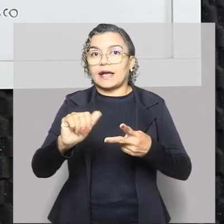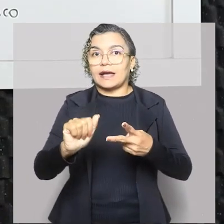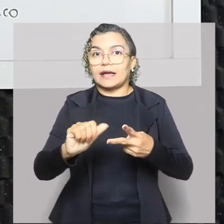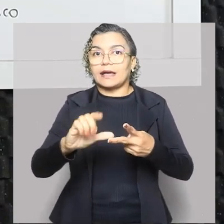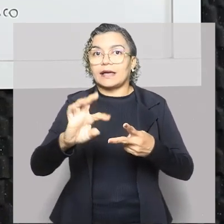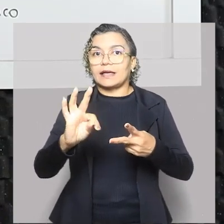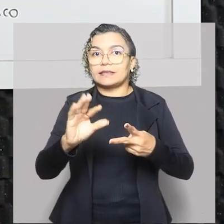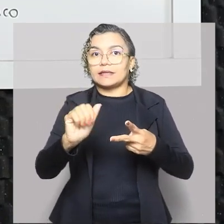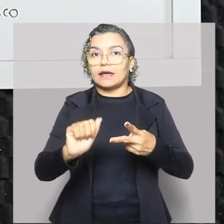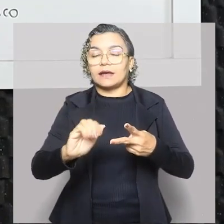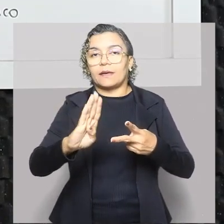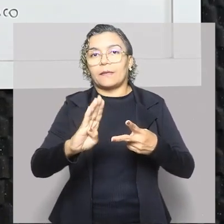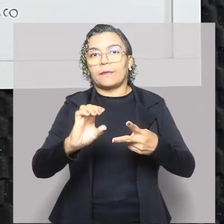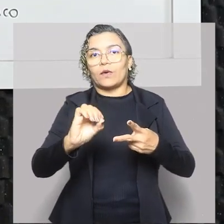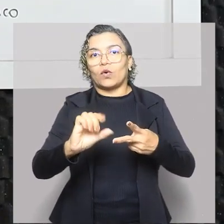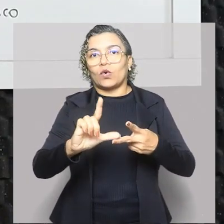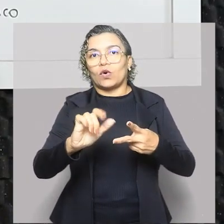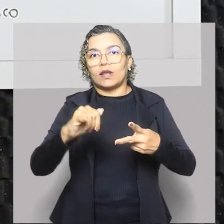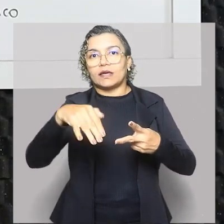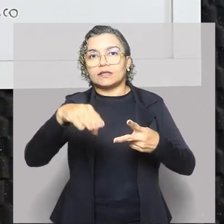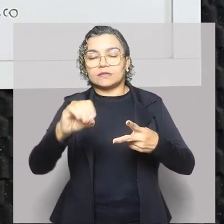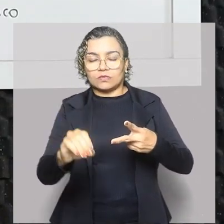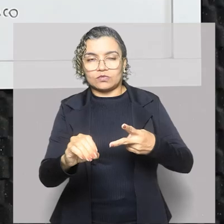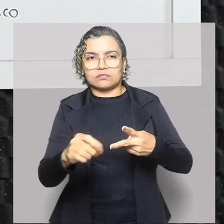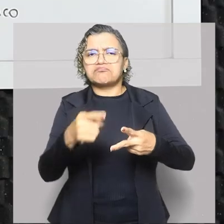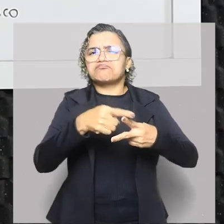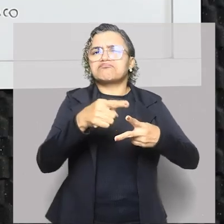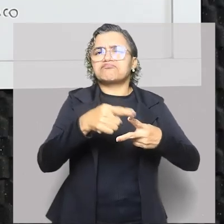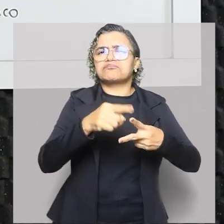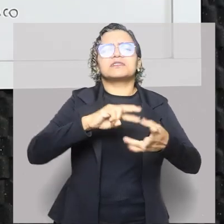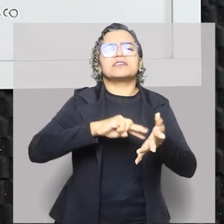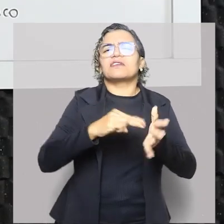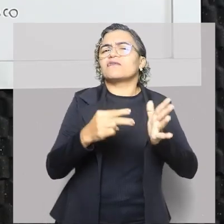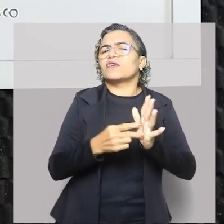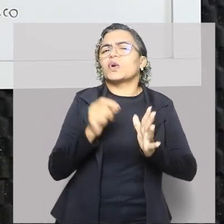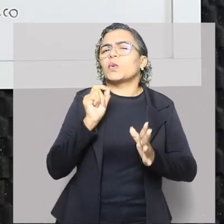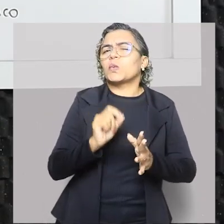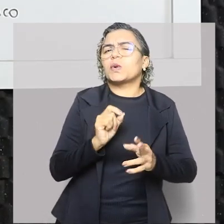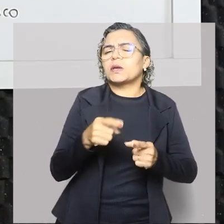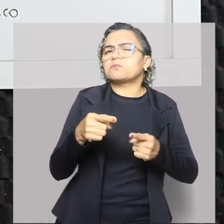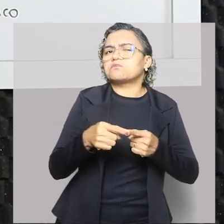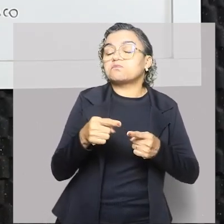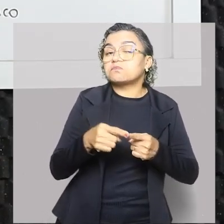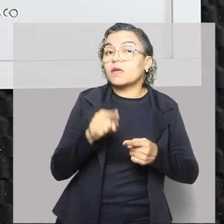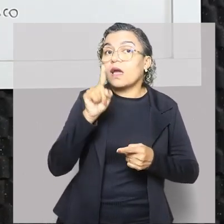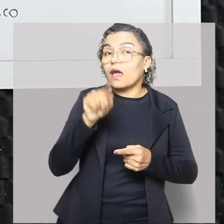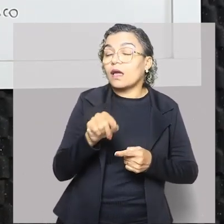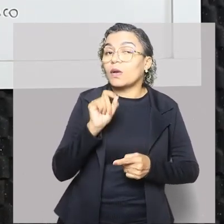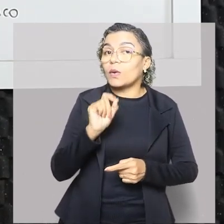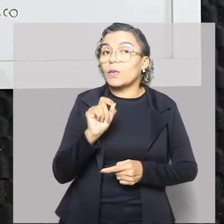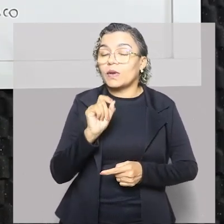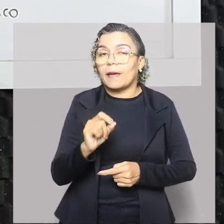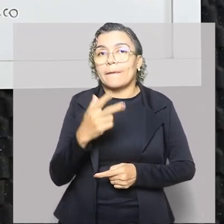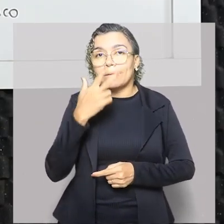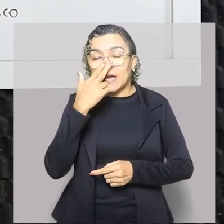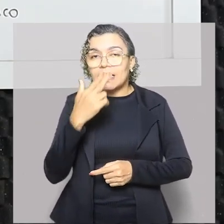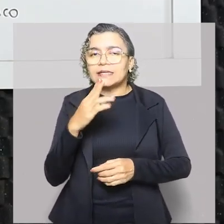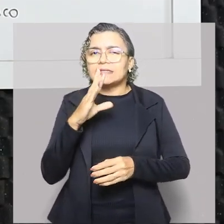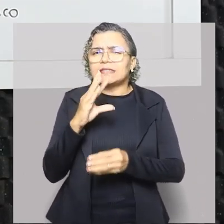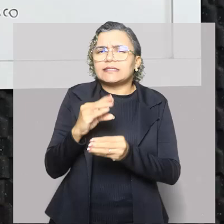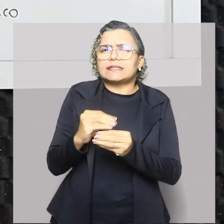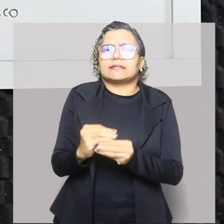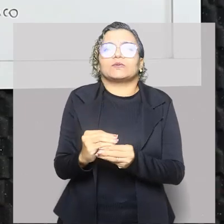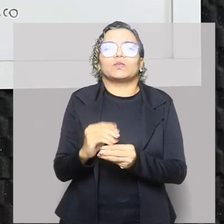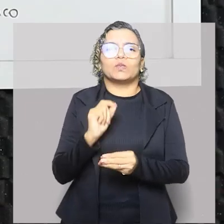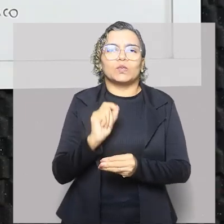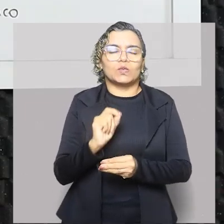O que que significa o anabolismo, gente? O anabolismo, ele é ali a síntese